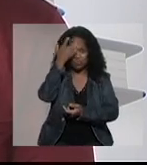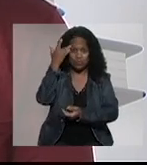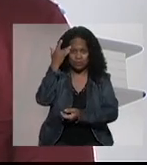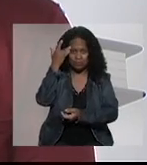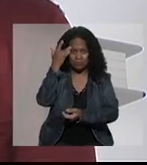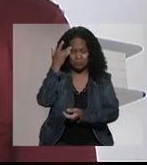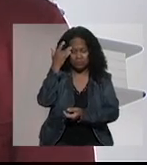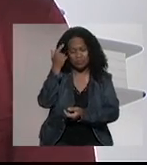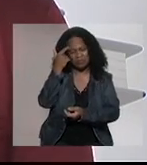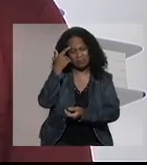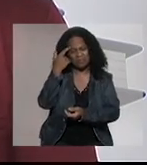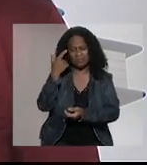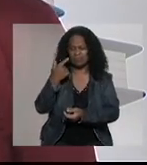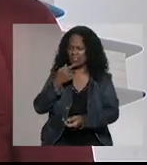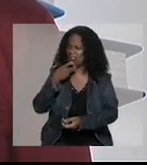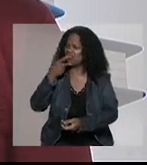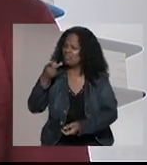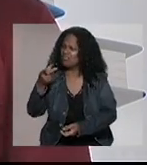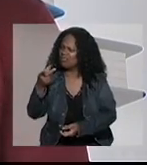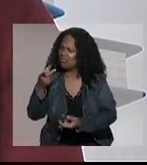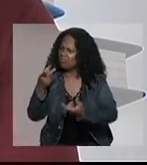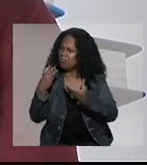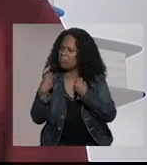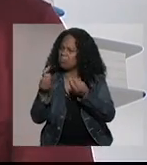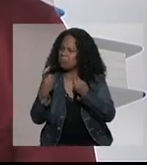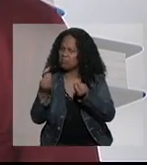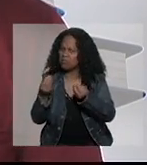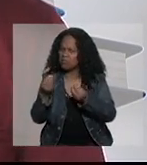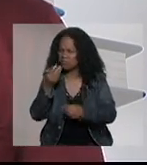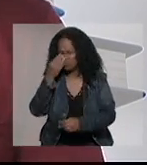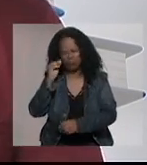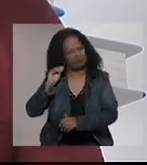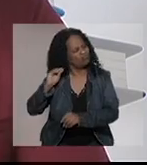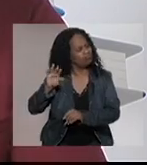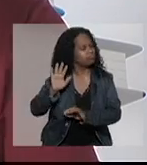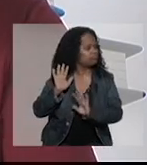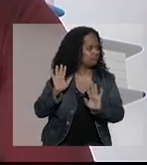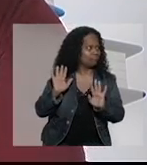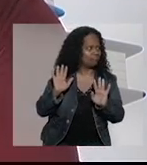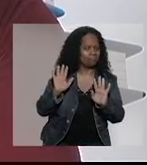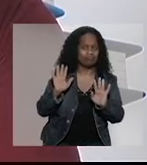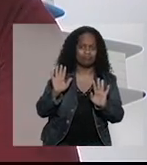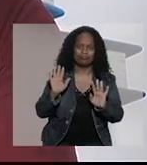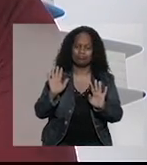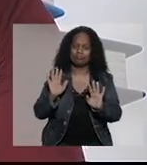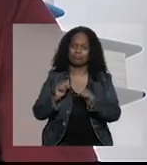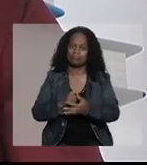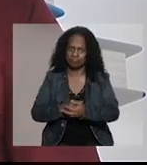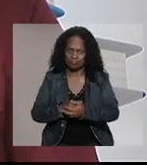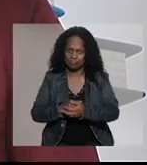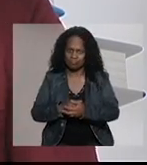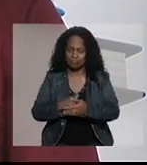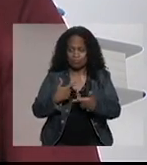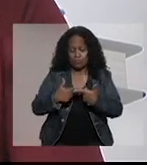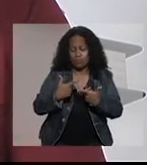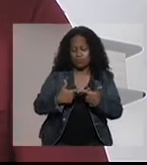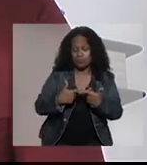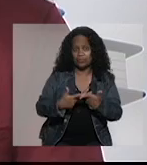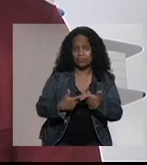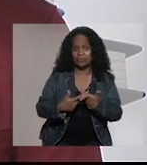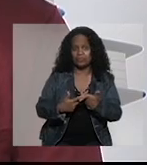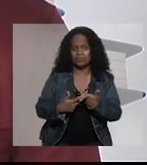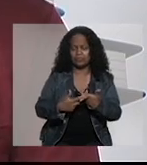para algumas pessoas eu penso que é desnecessário eu expor a minha opinião, meu ponto de vista, meu posicionamento,